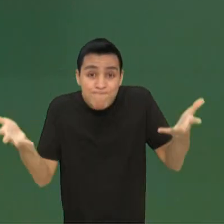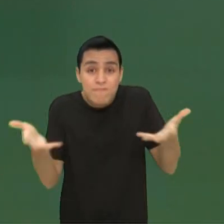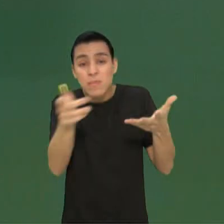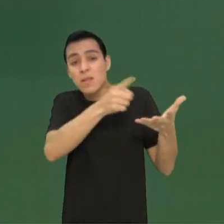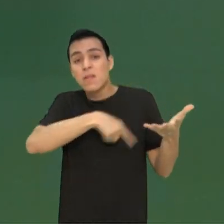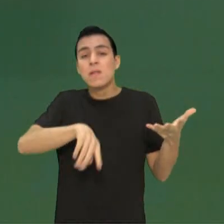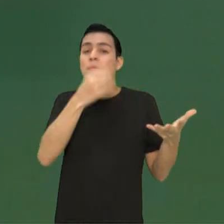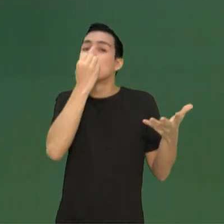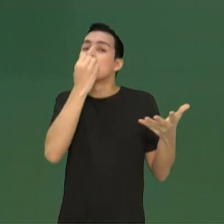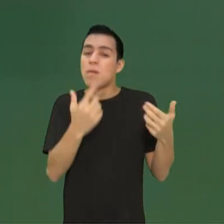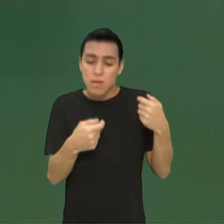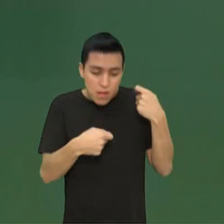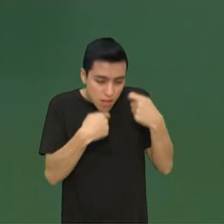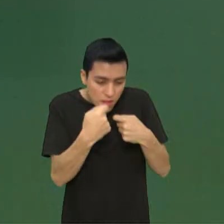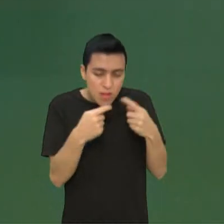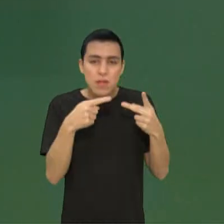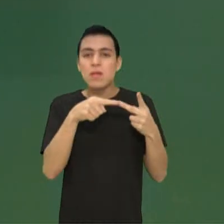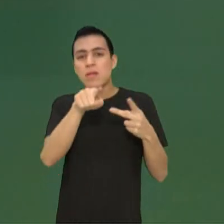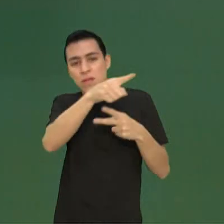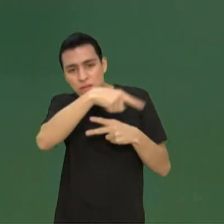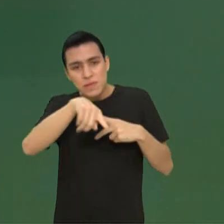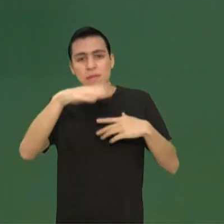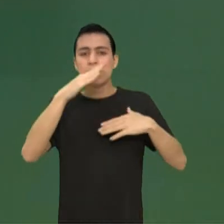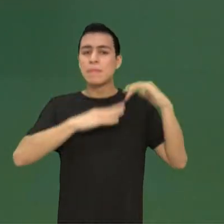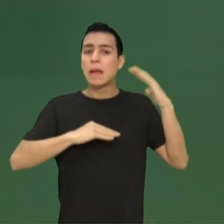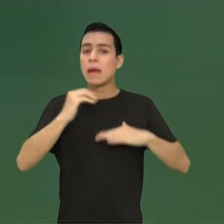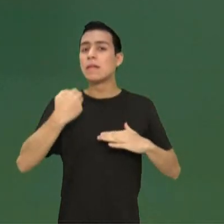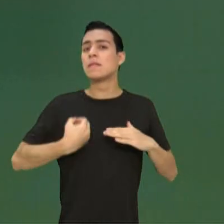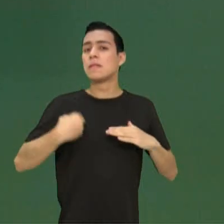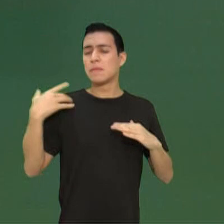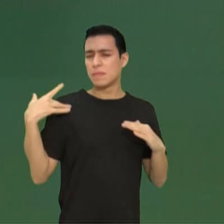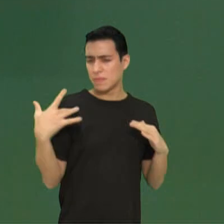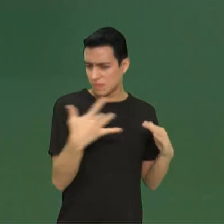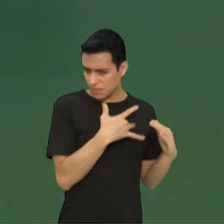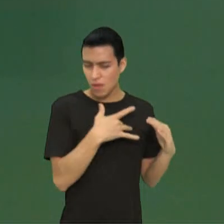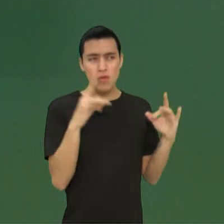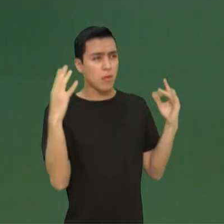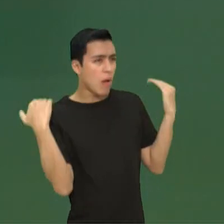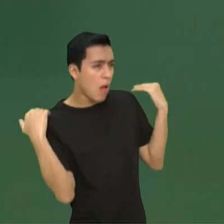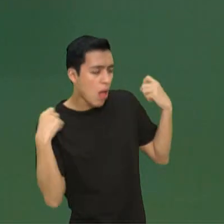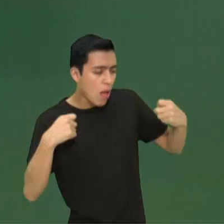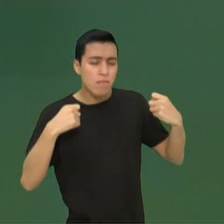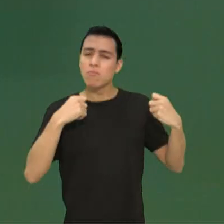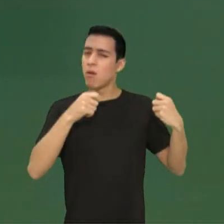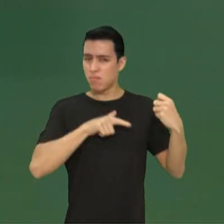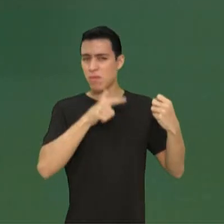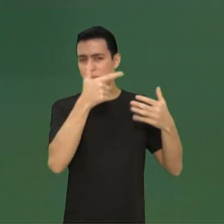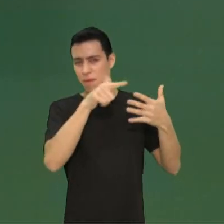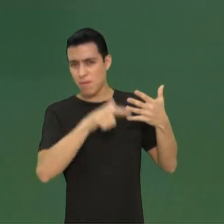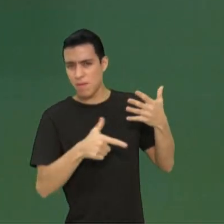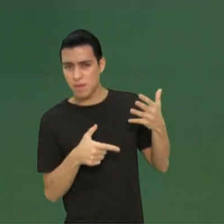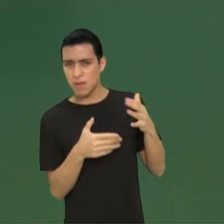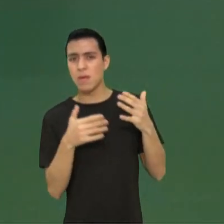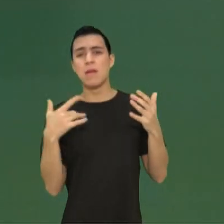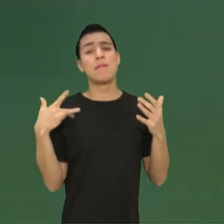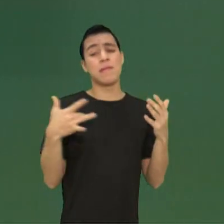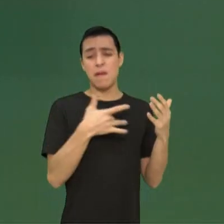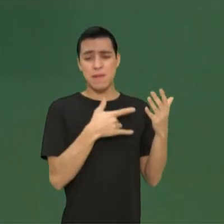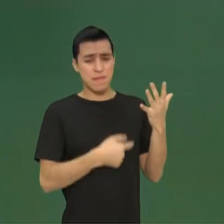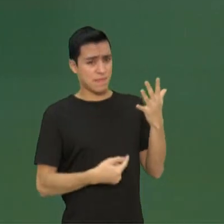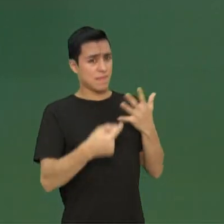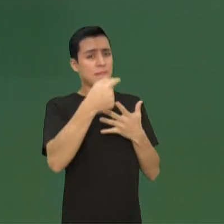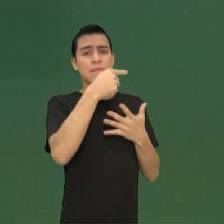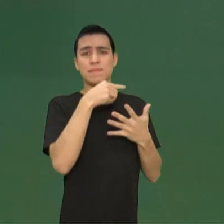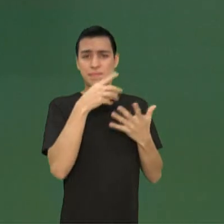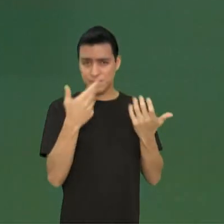boa alimentação, a práticas saudáveis. Prática saudável não é só exercício físico, tá? É saudável em todos os